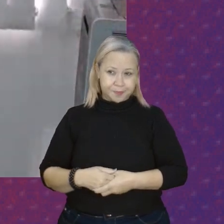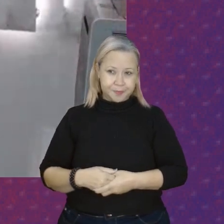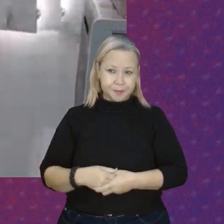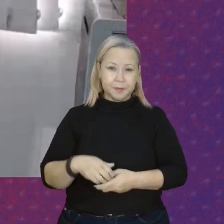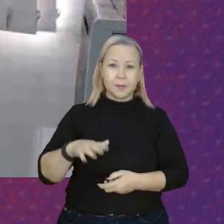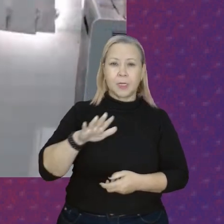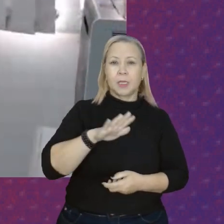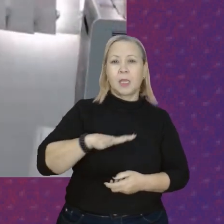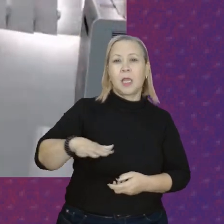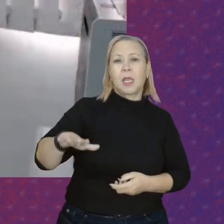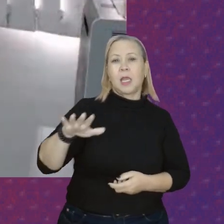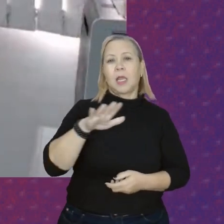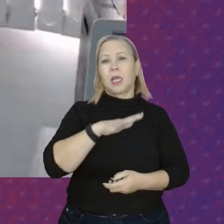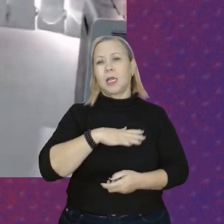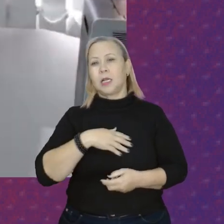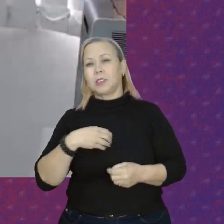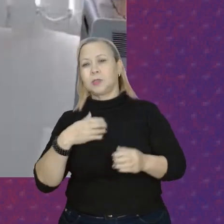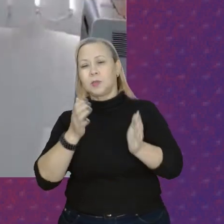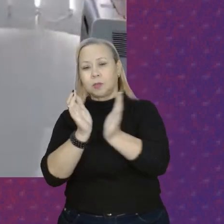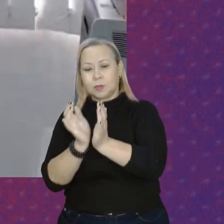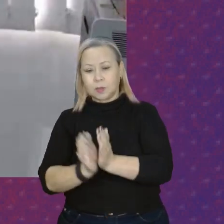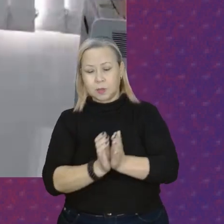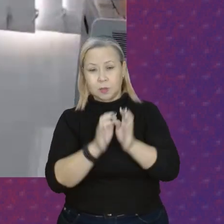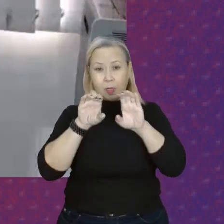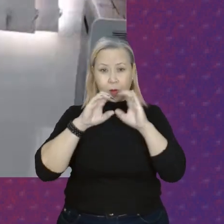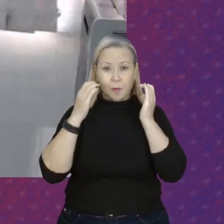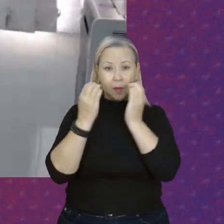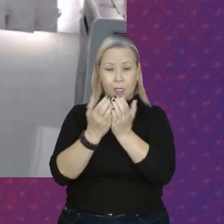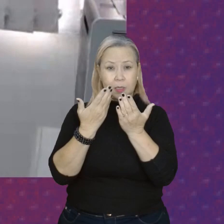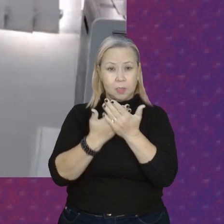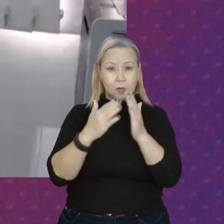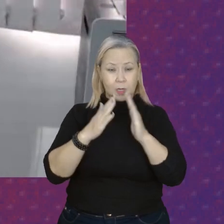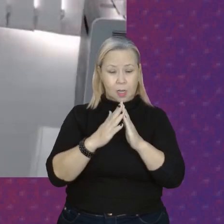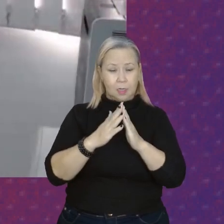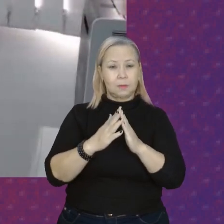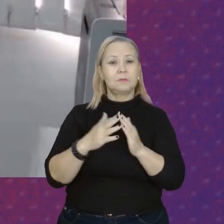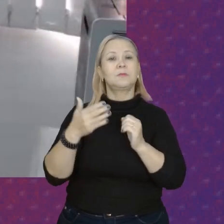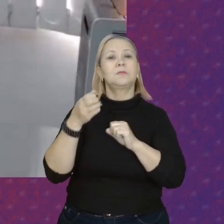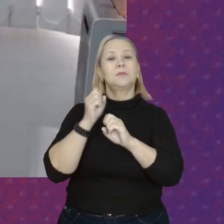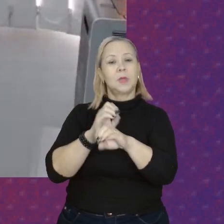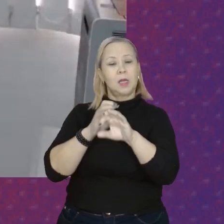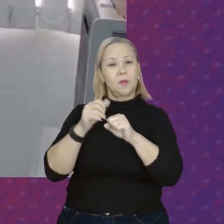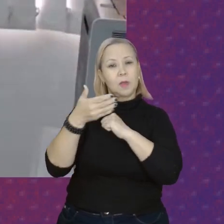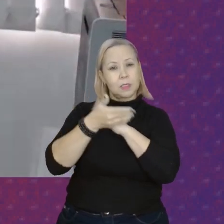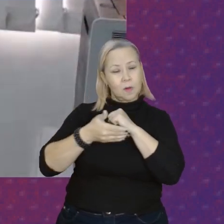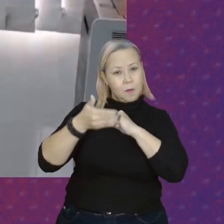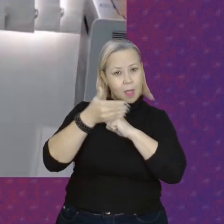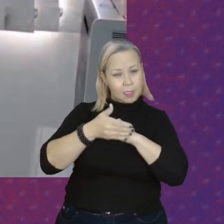em todos os segmentos da comunidade escolar da educação básica,